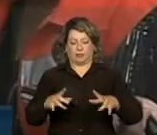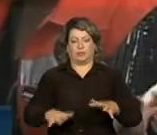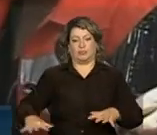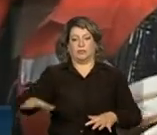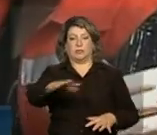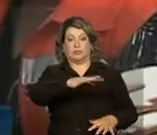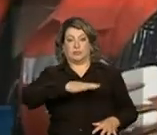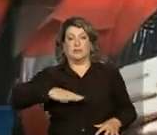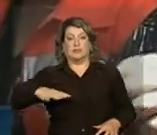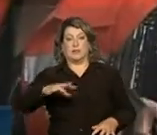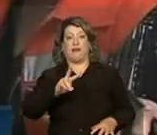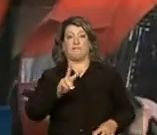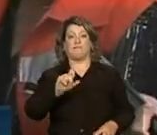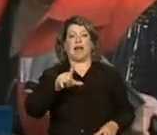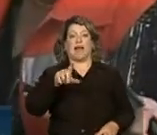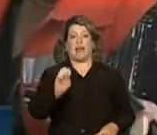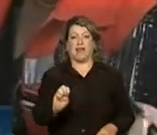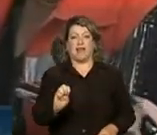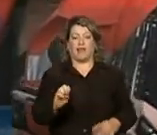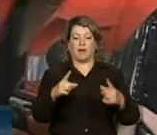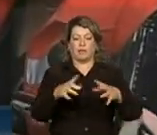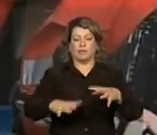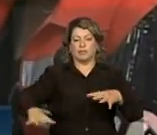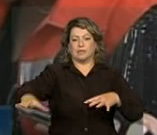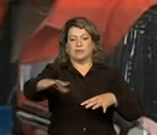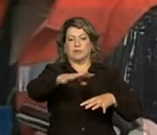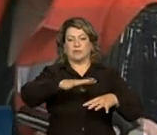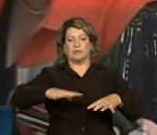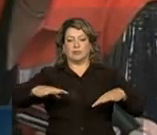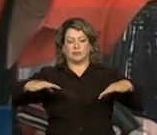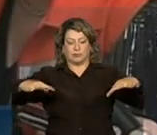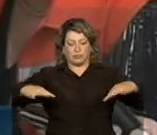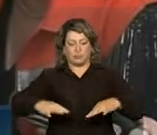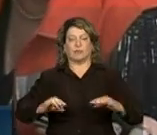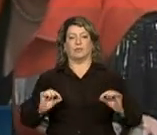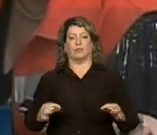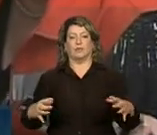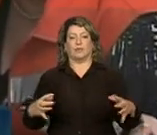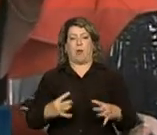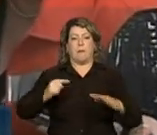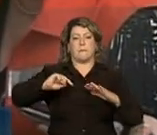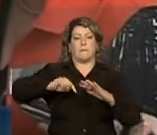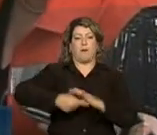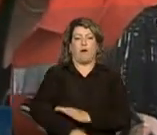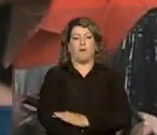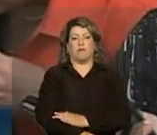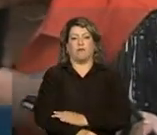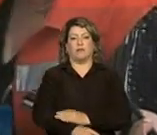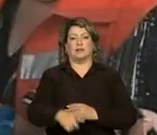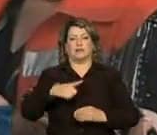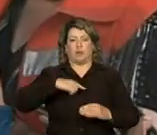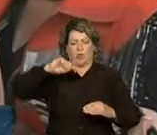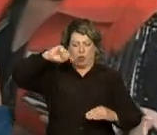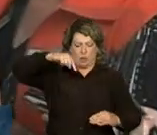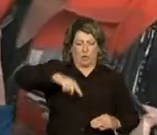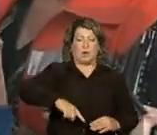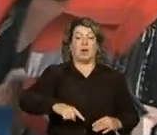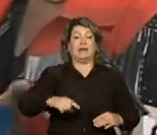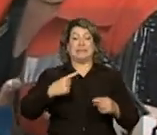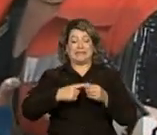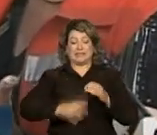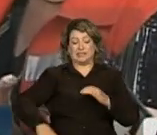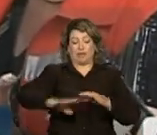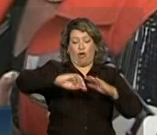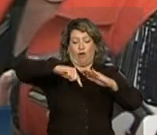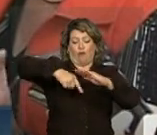aliás, num vale que é encaixado profundamente na vertical. Então a cidade fica lá no